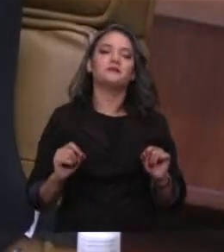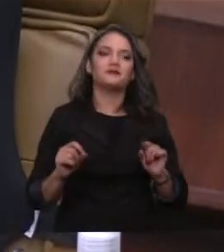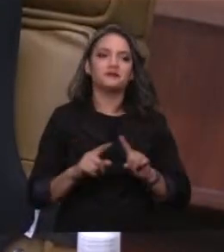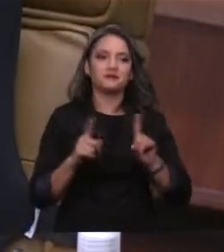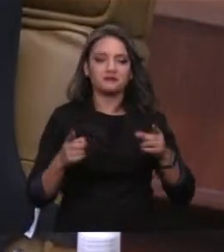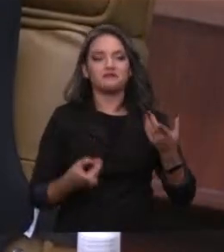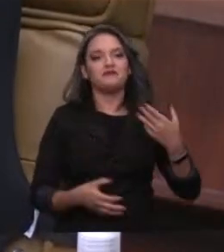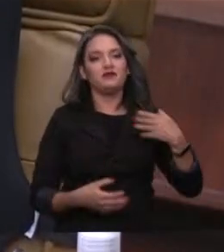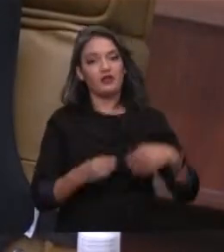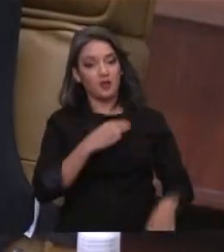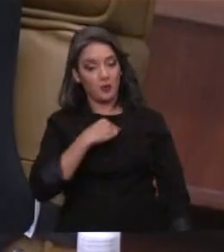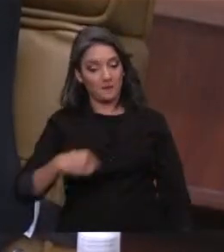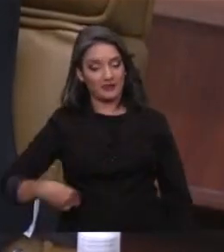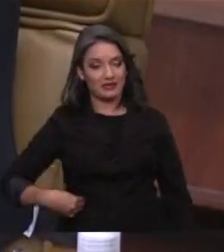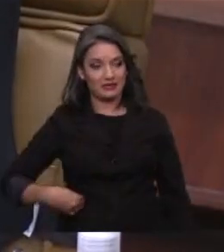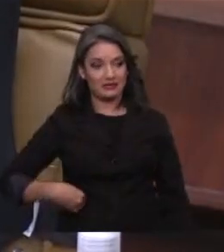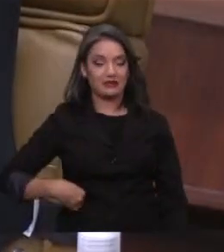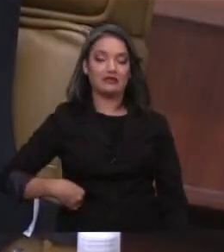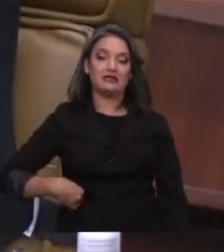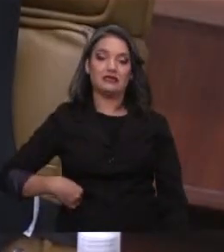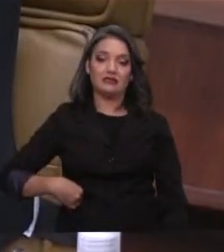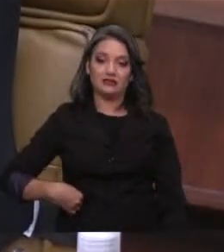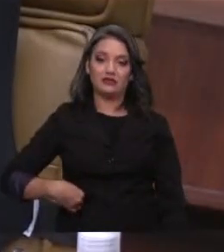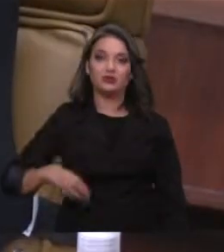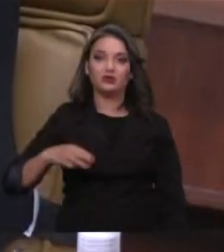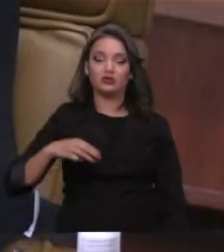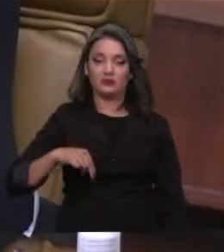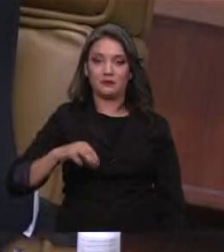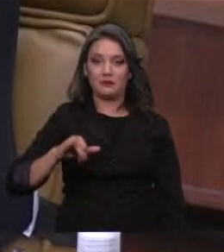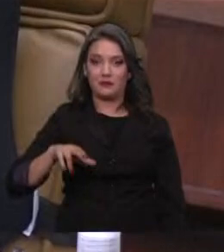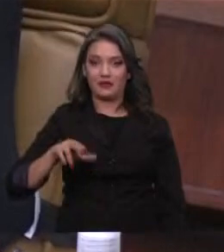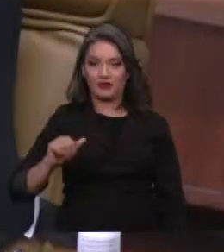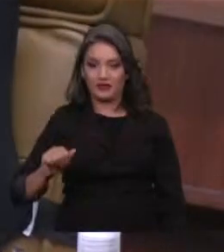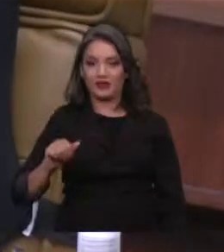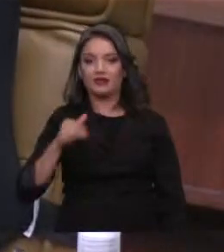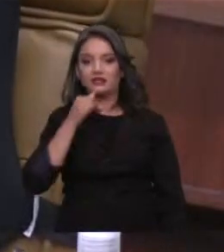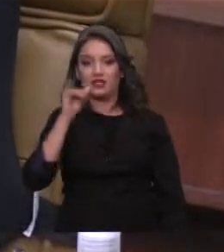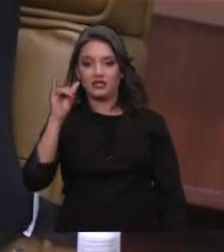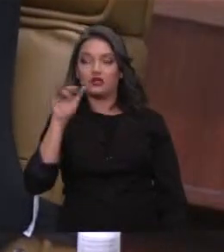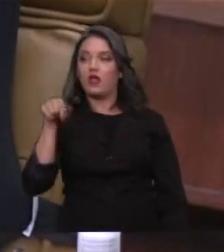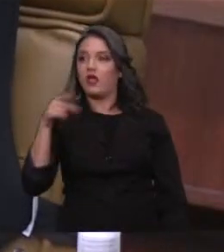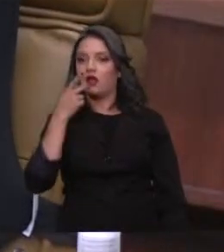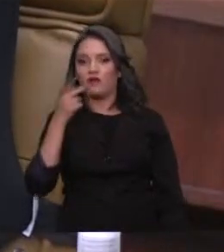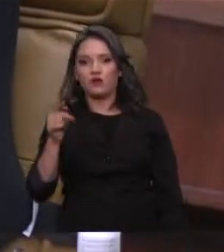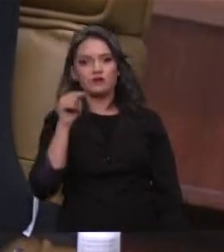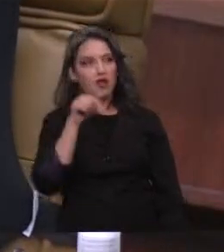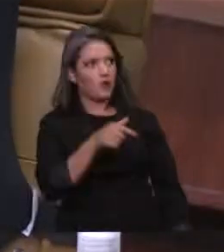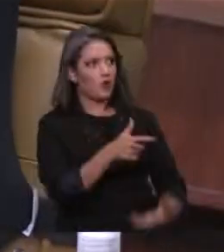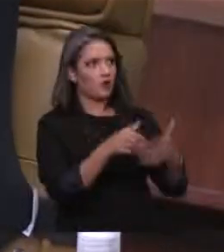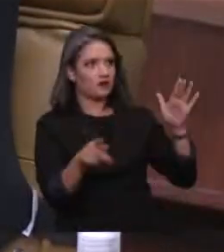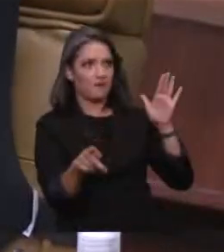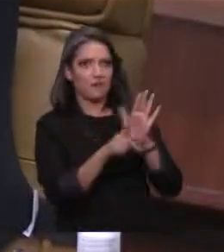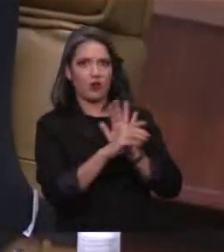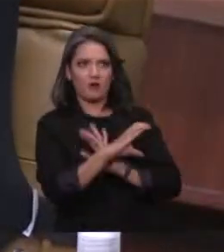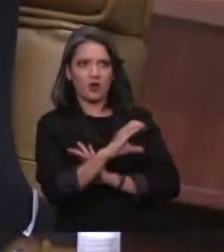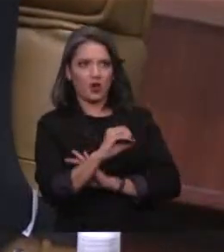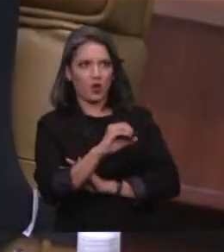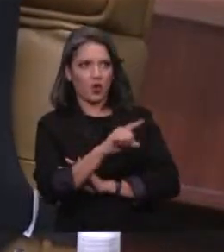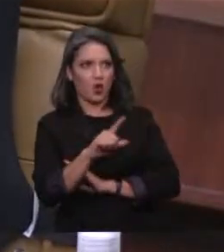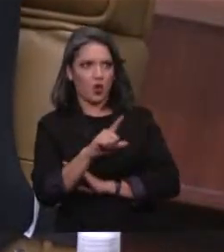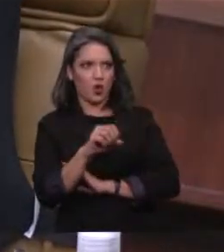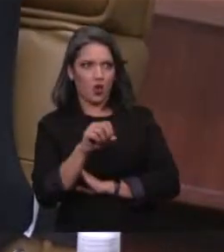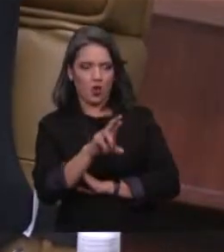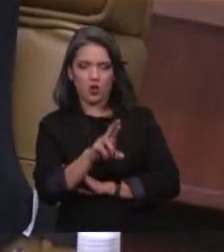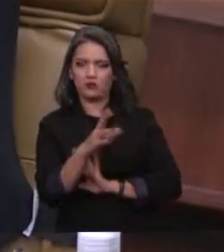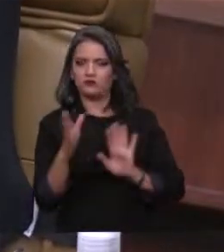ministro de Minas e Energia, ele pontua, era um diretor, era uma situação do Fernando Collor de Mello. Nós não temos nos autos, pelo